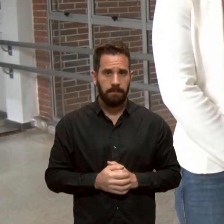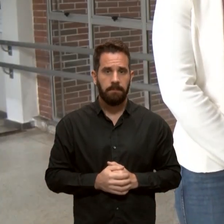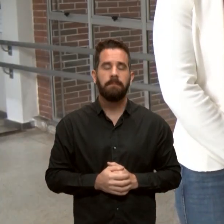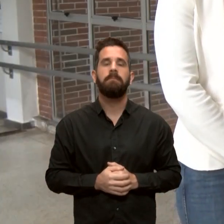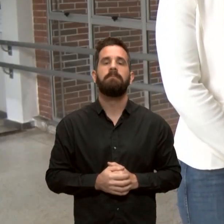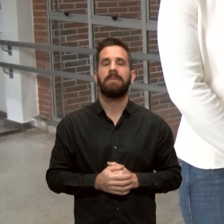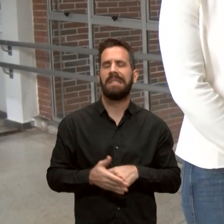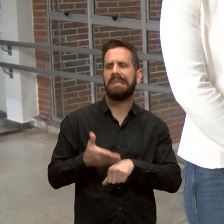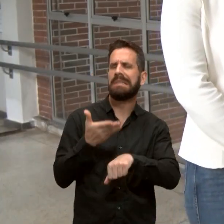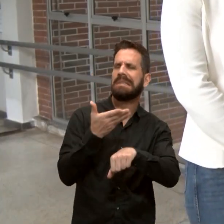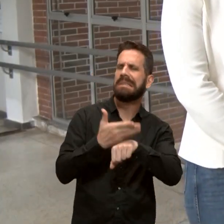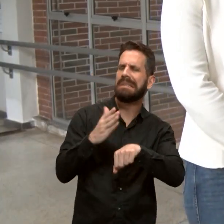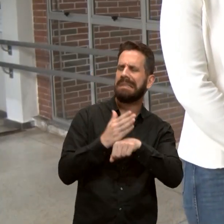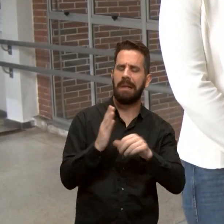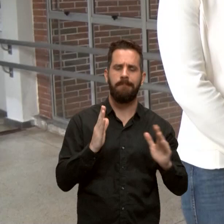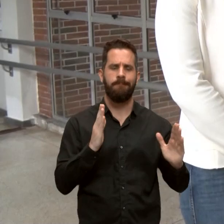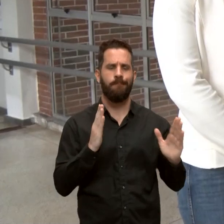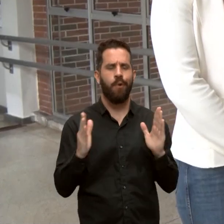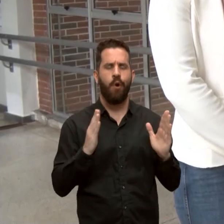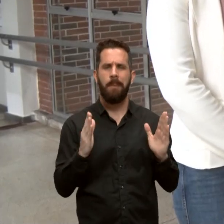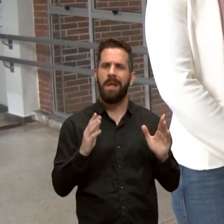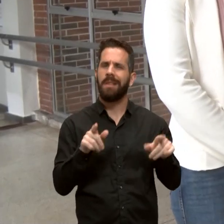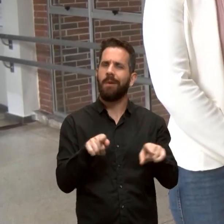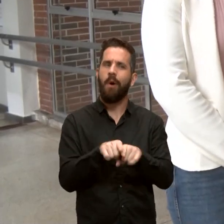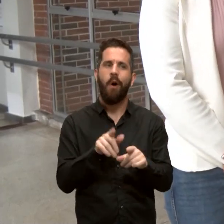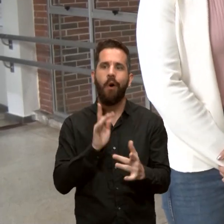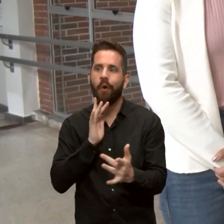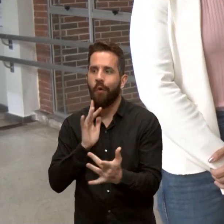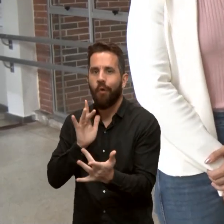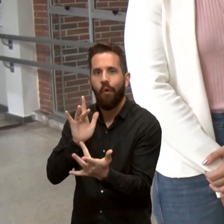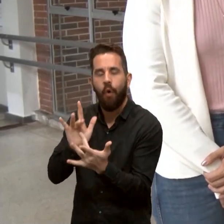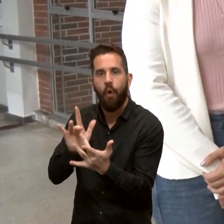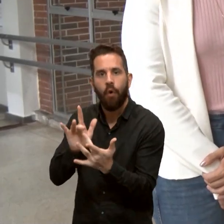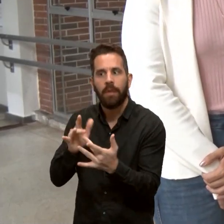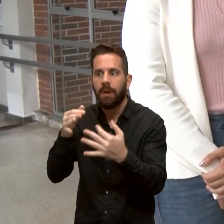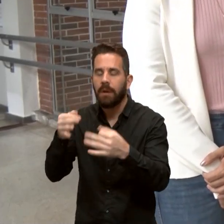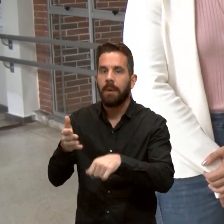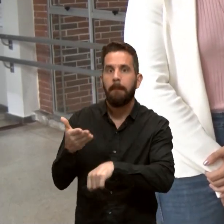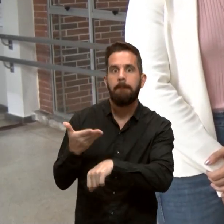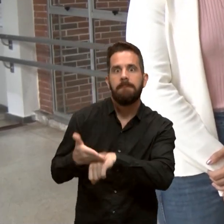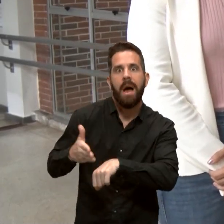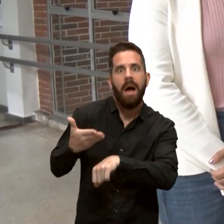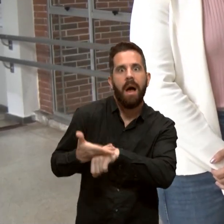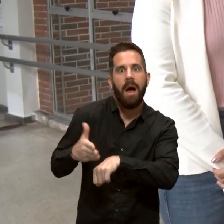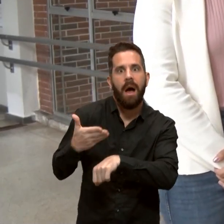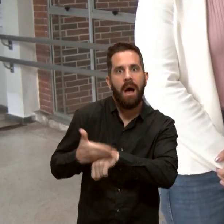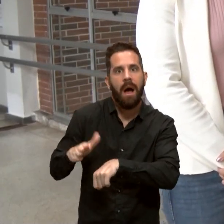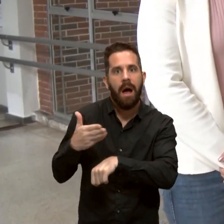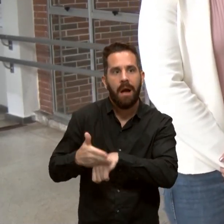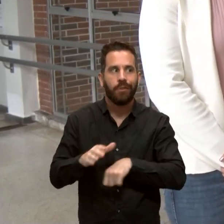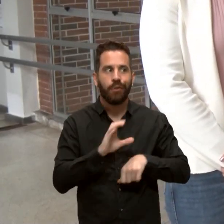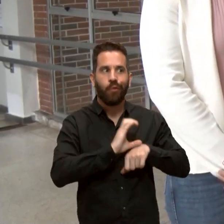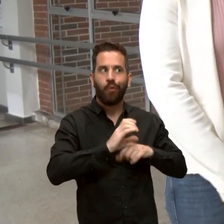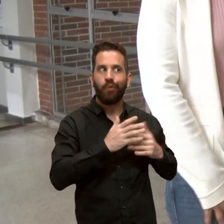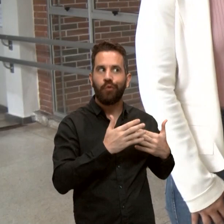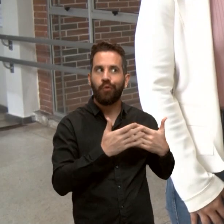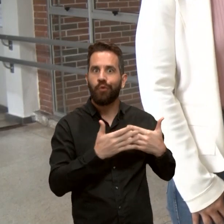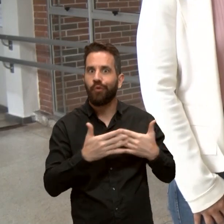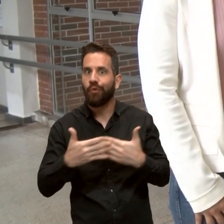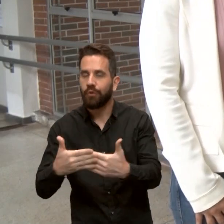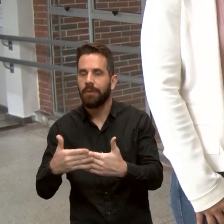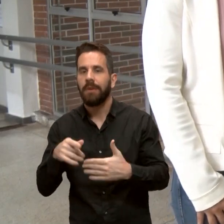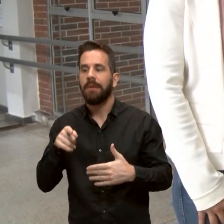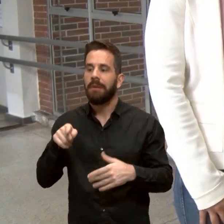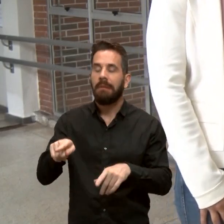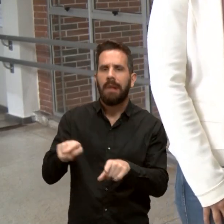O estágio é aquele momento em que a gente tem contato direto com a parte prática do curso, em que a gente também decide se é aquilo